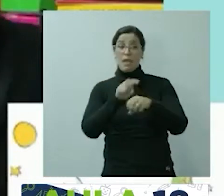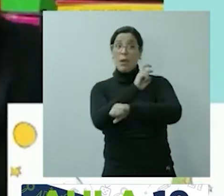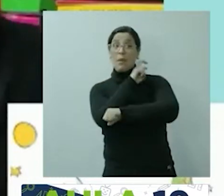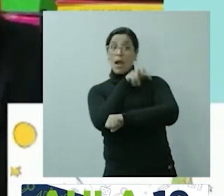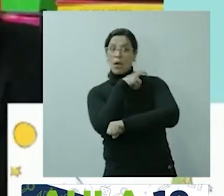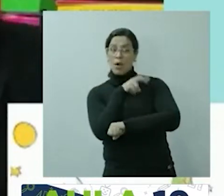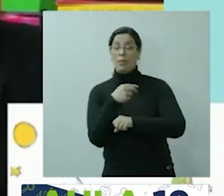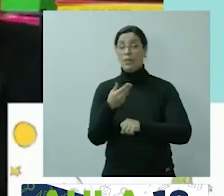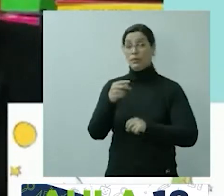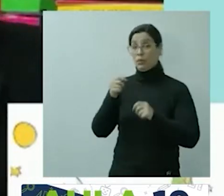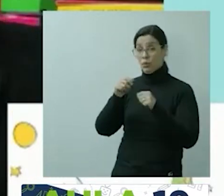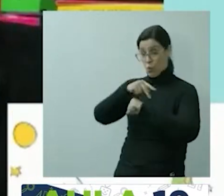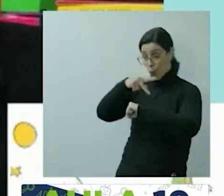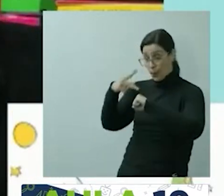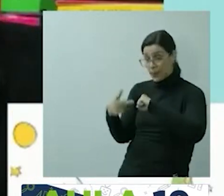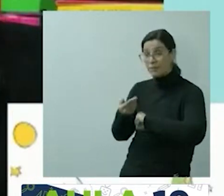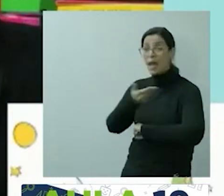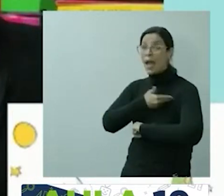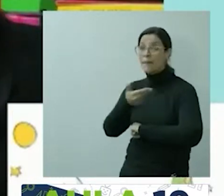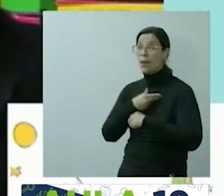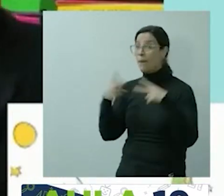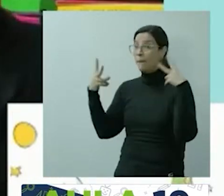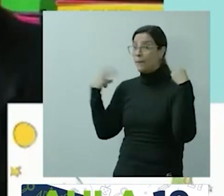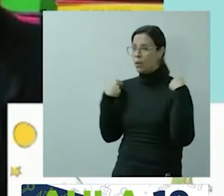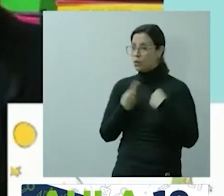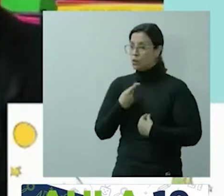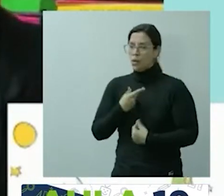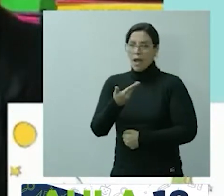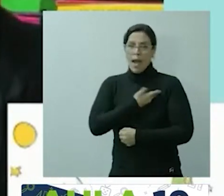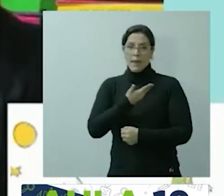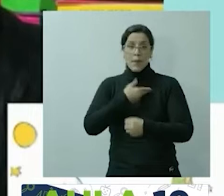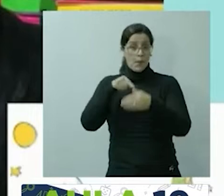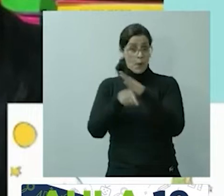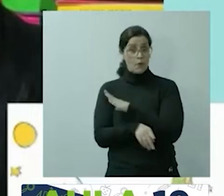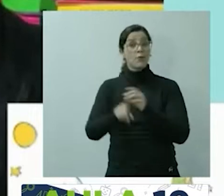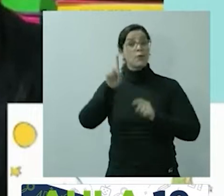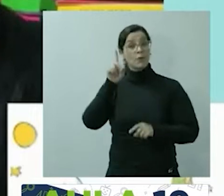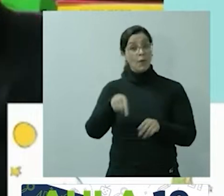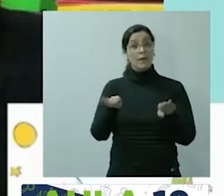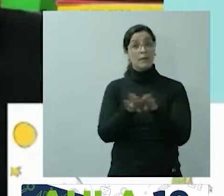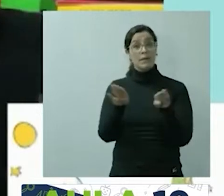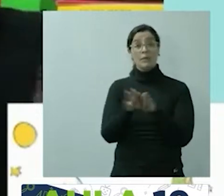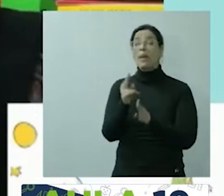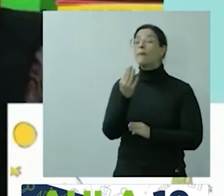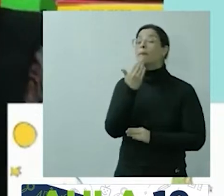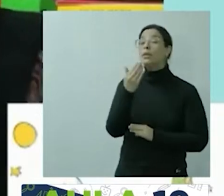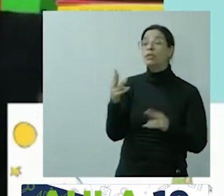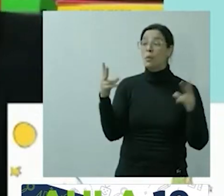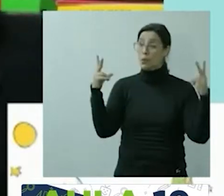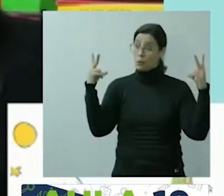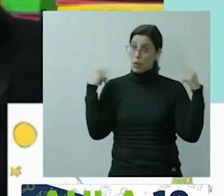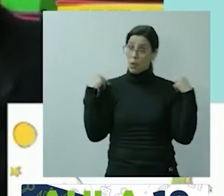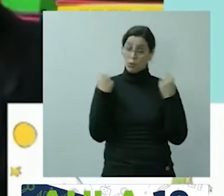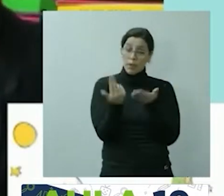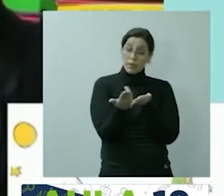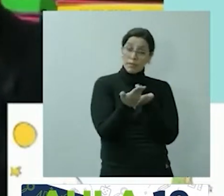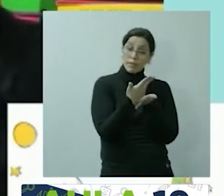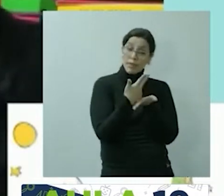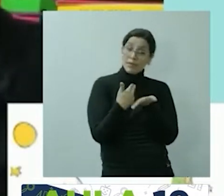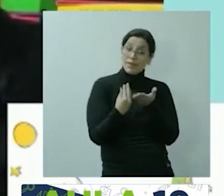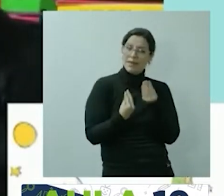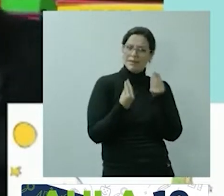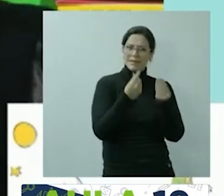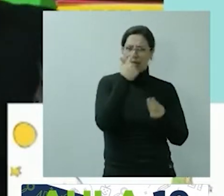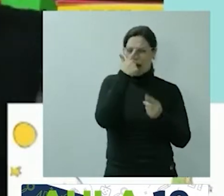o piloto. Se tornaram grandes amigos. E pediu até mesmo para o piloto desenhar para ele. O